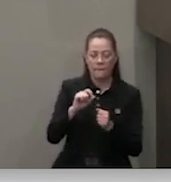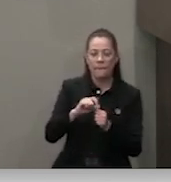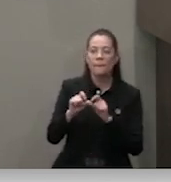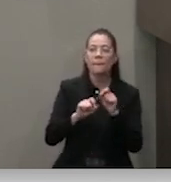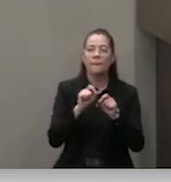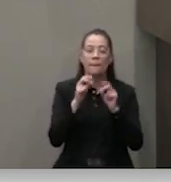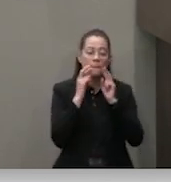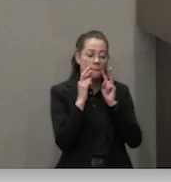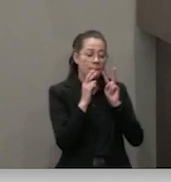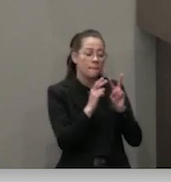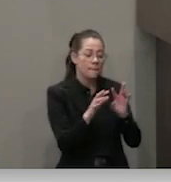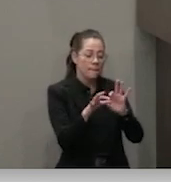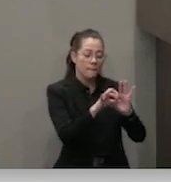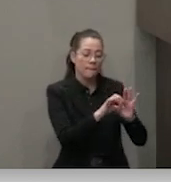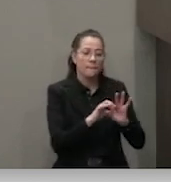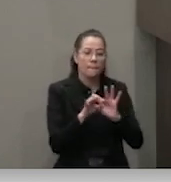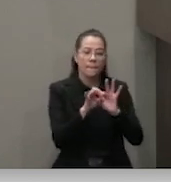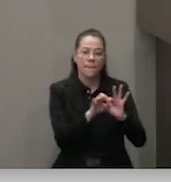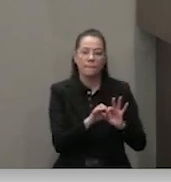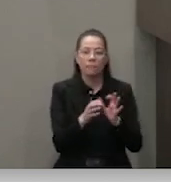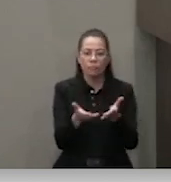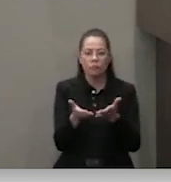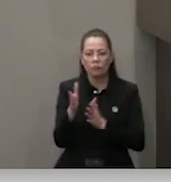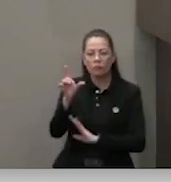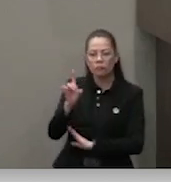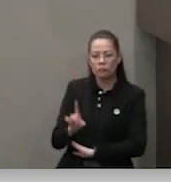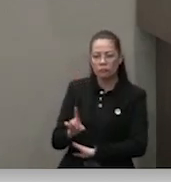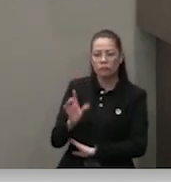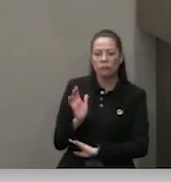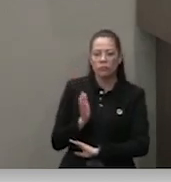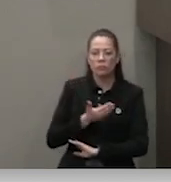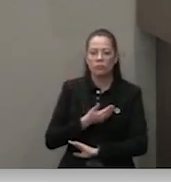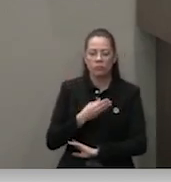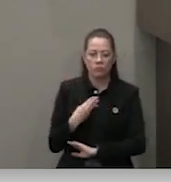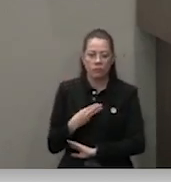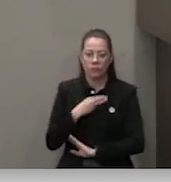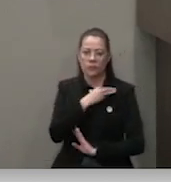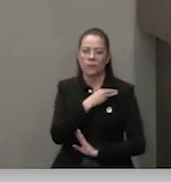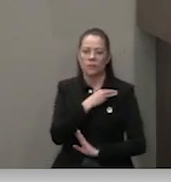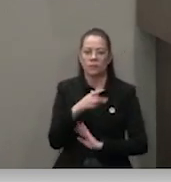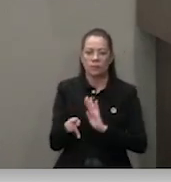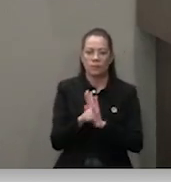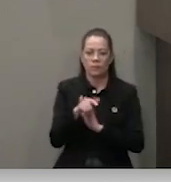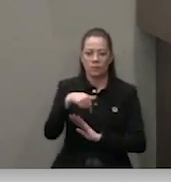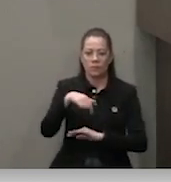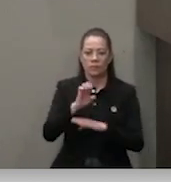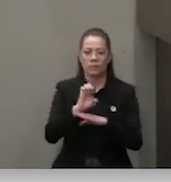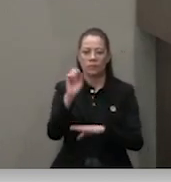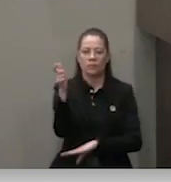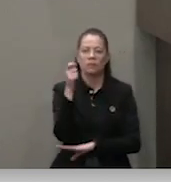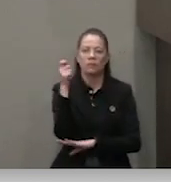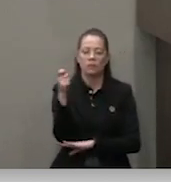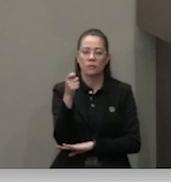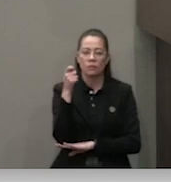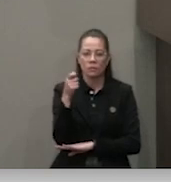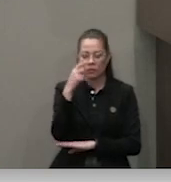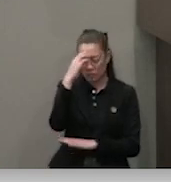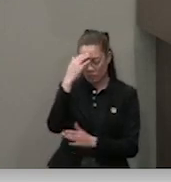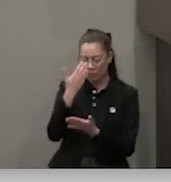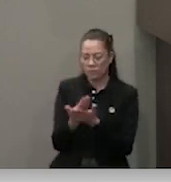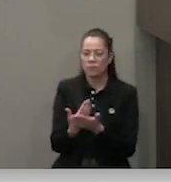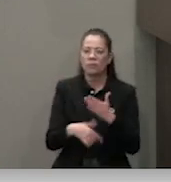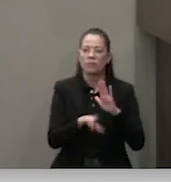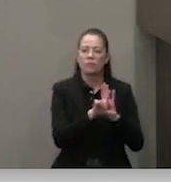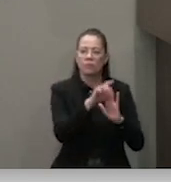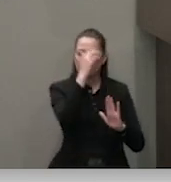se vem da União apenas isso que é de direito do nós militares do Estado do Rio Grande do Sul porque acreditamos que a lei